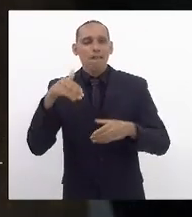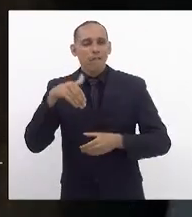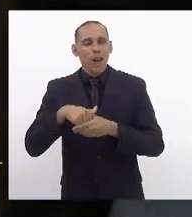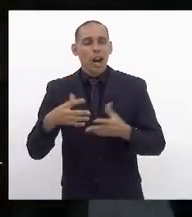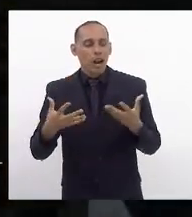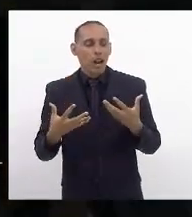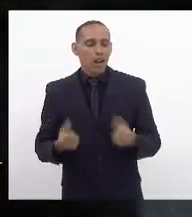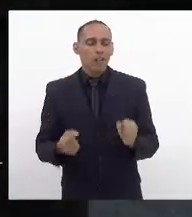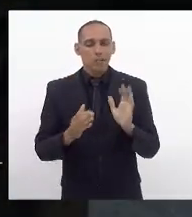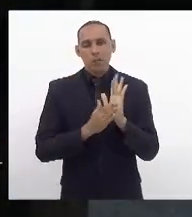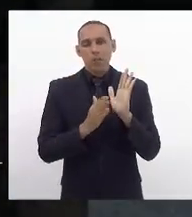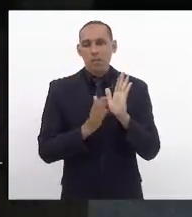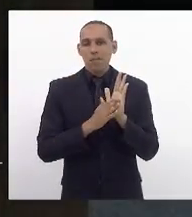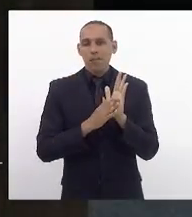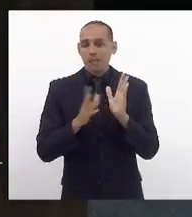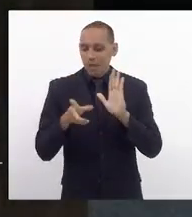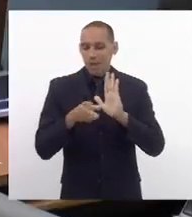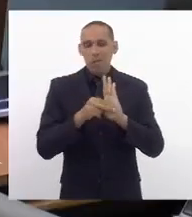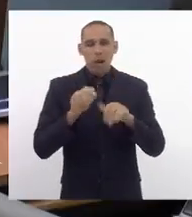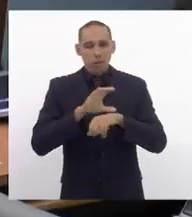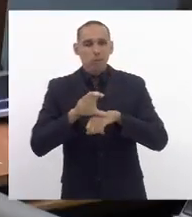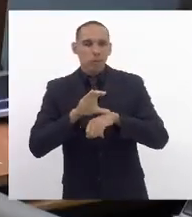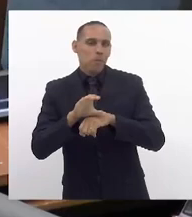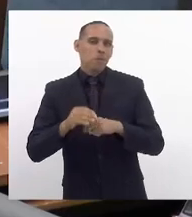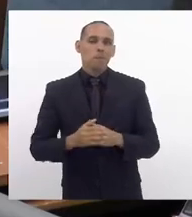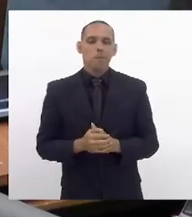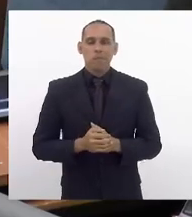a essa proposta de emenda constitucional.